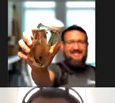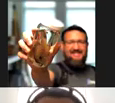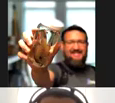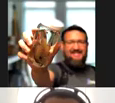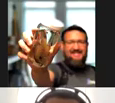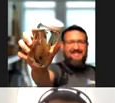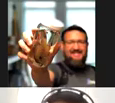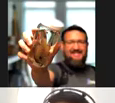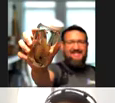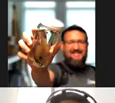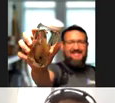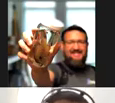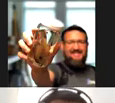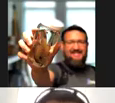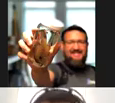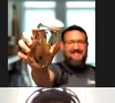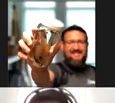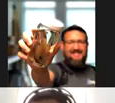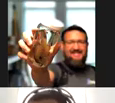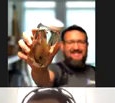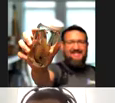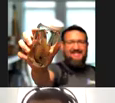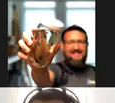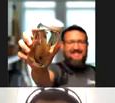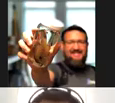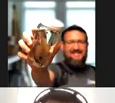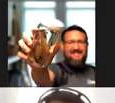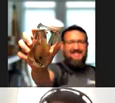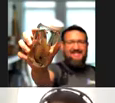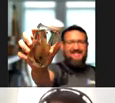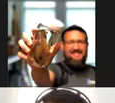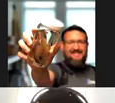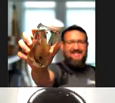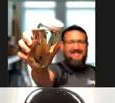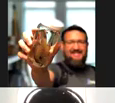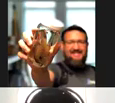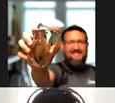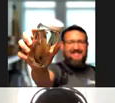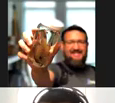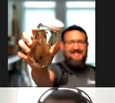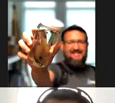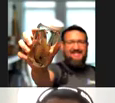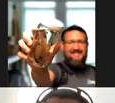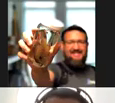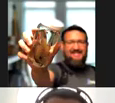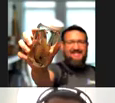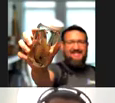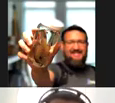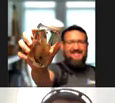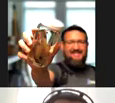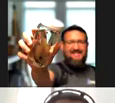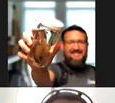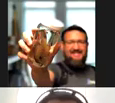são úteis. Os modelos dos átomos, eles tinham a sua utilidade até o momento que a gente consegue perceber que eles não são mais úteis.